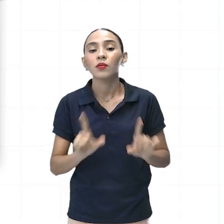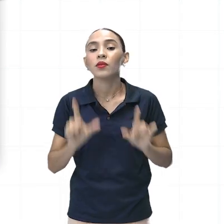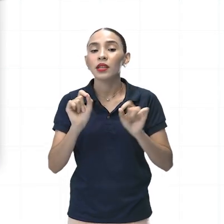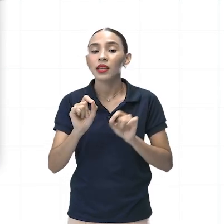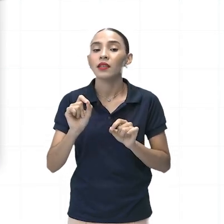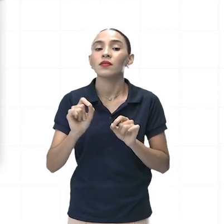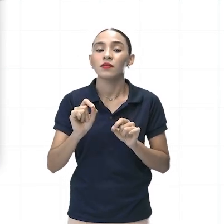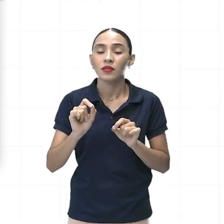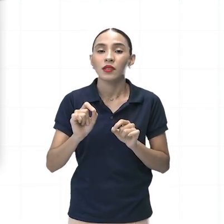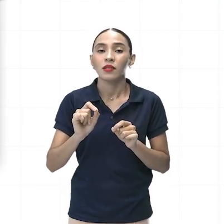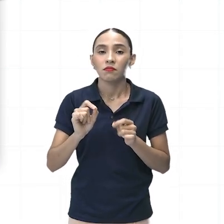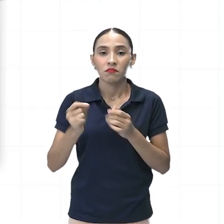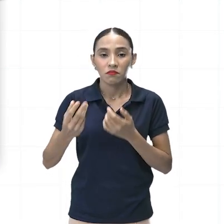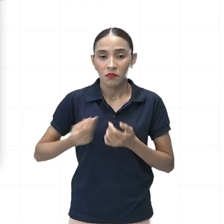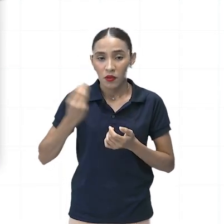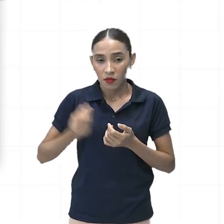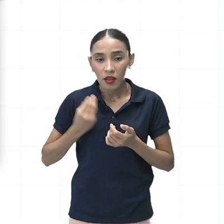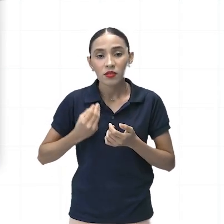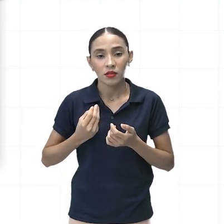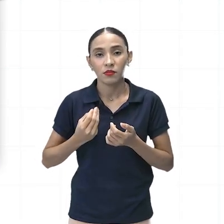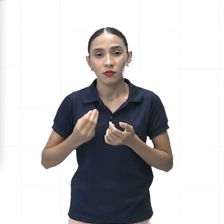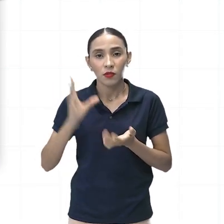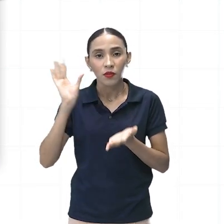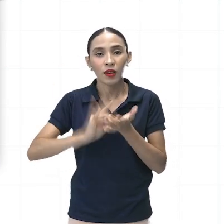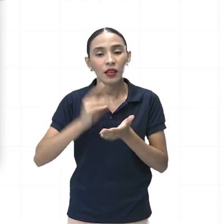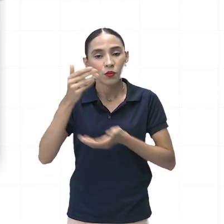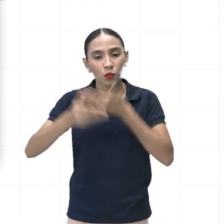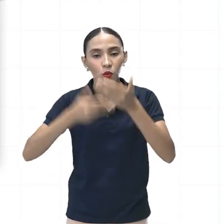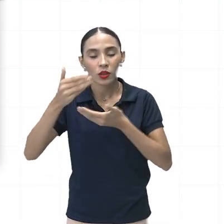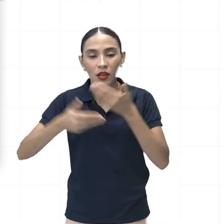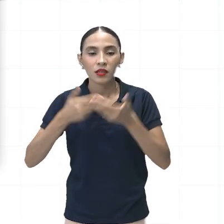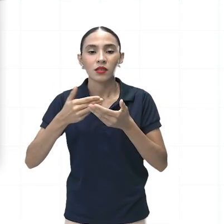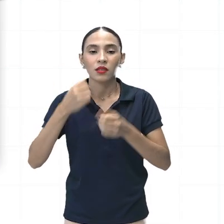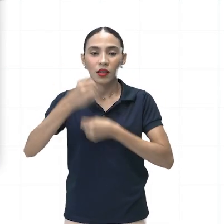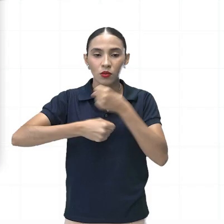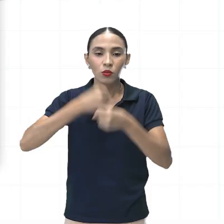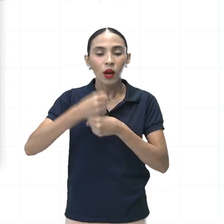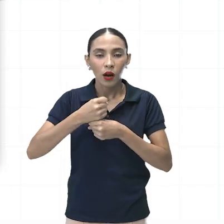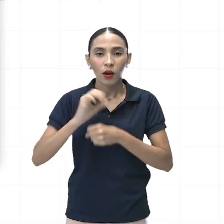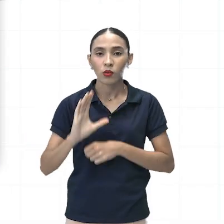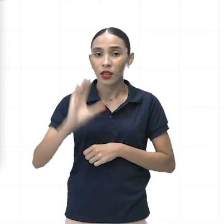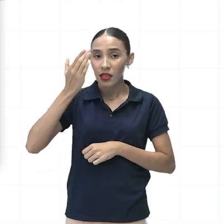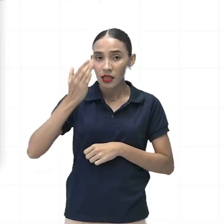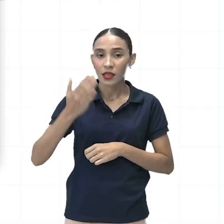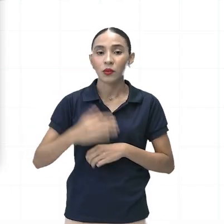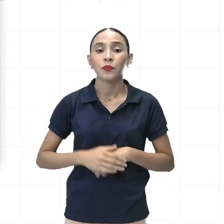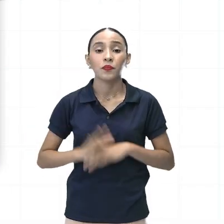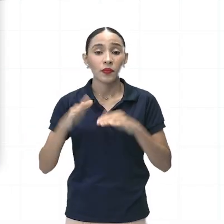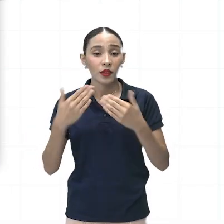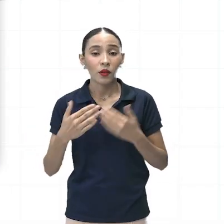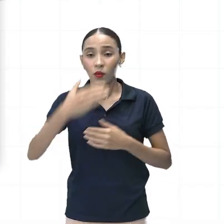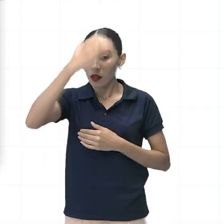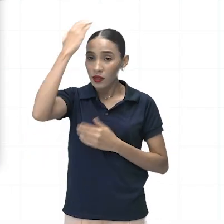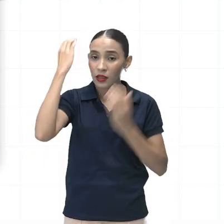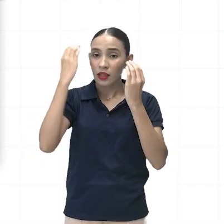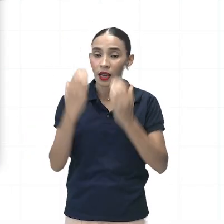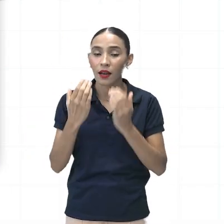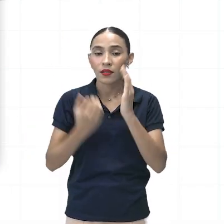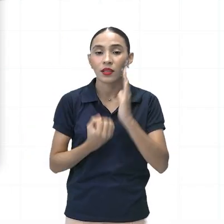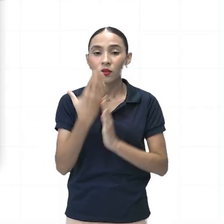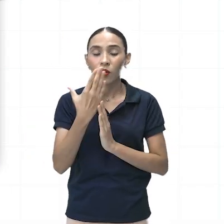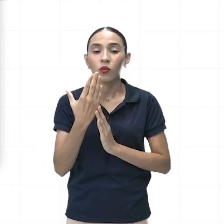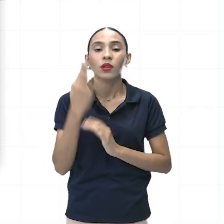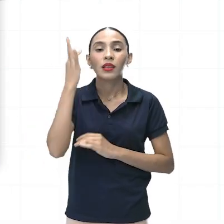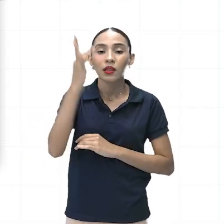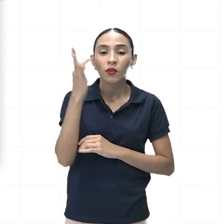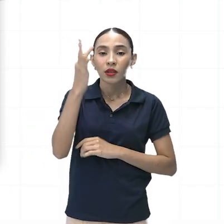ela existisse tempo suficiente para que as mudanças graduais fossem acontecendo nos seres vivos. E assim Darwin desenvolveu sua teoria